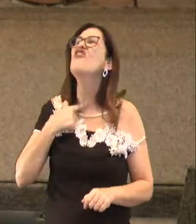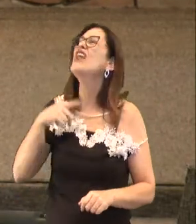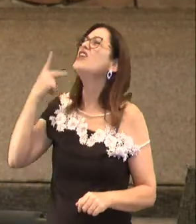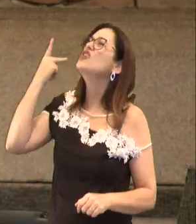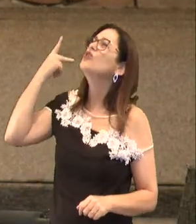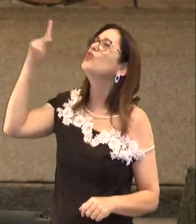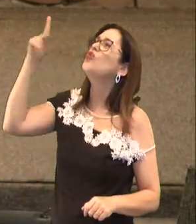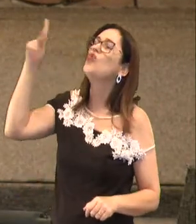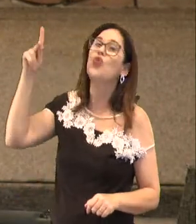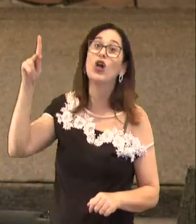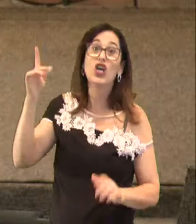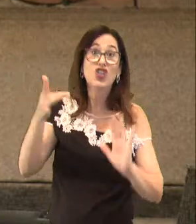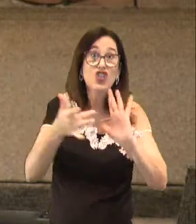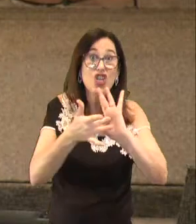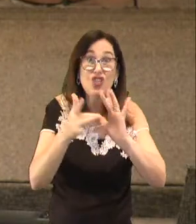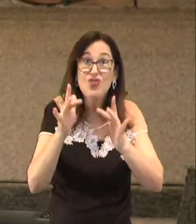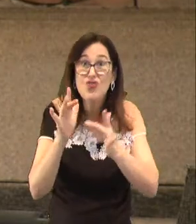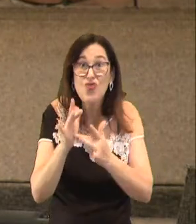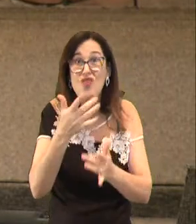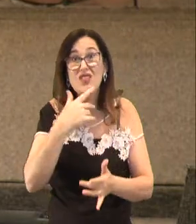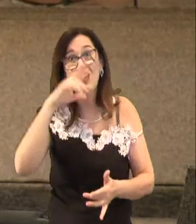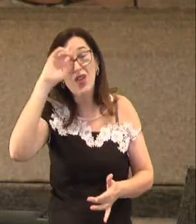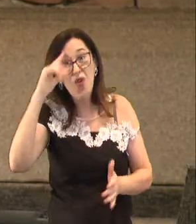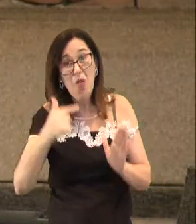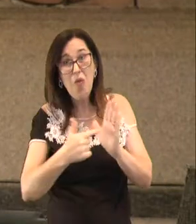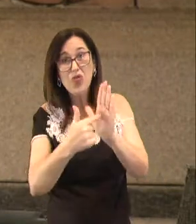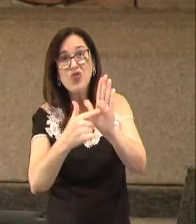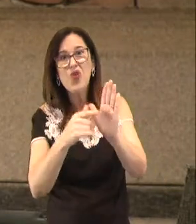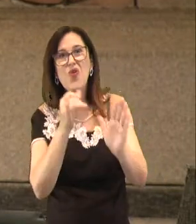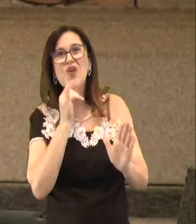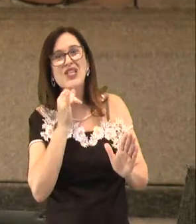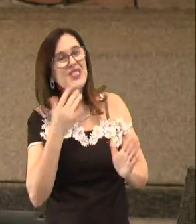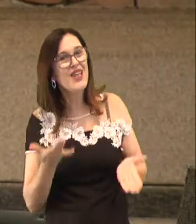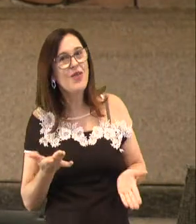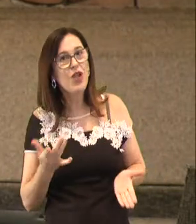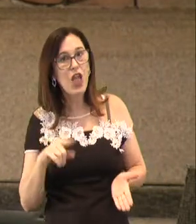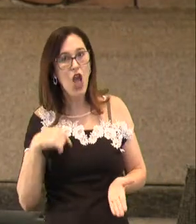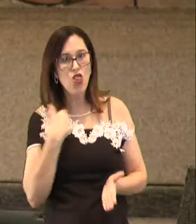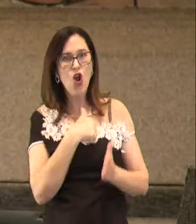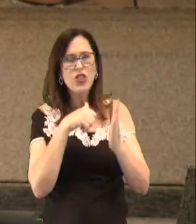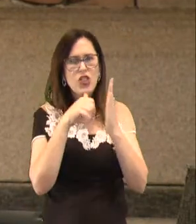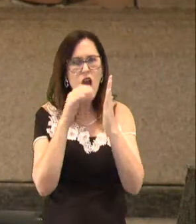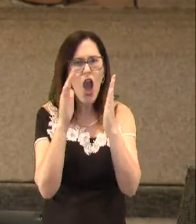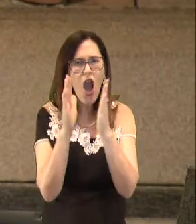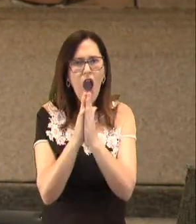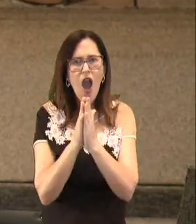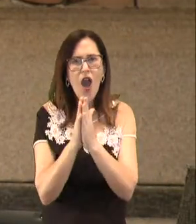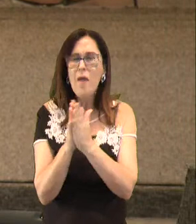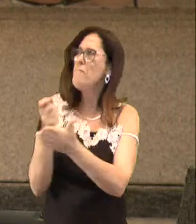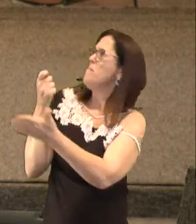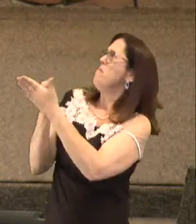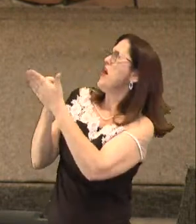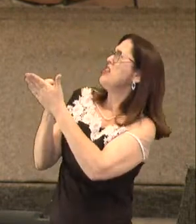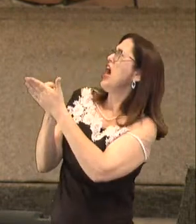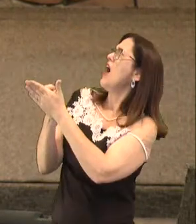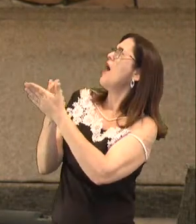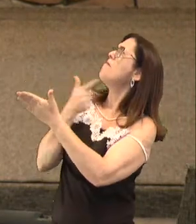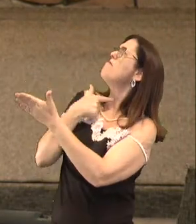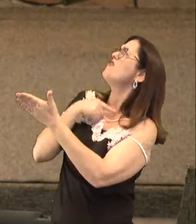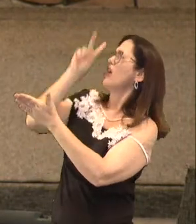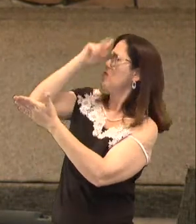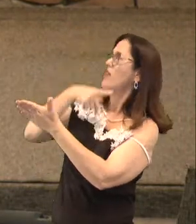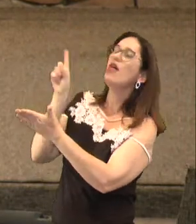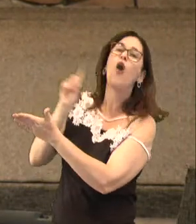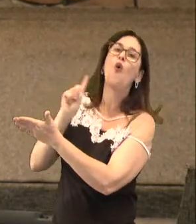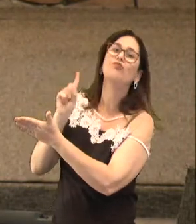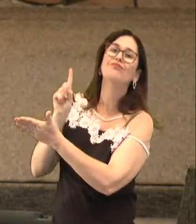tua. O próprio Senhor Jesus nos dando esse exemplo de que a nossa oração não serve para impor a Deus a nossa